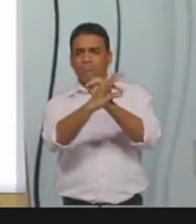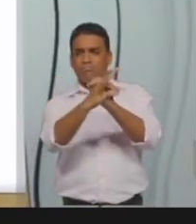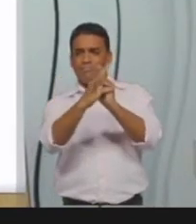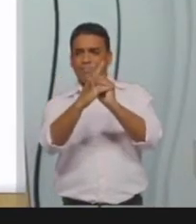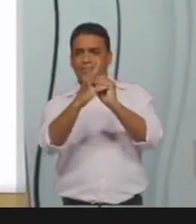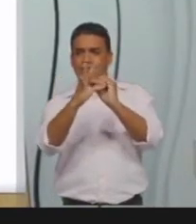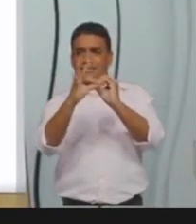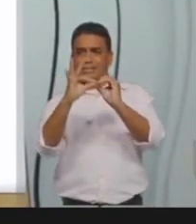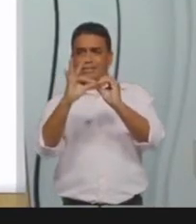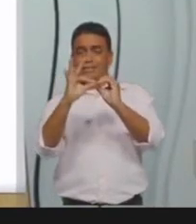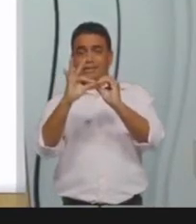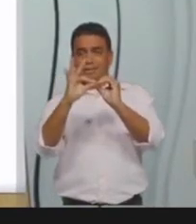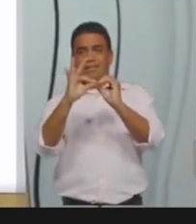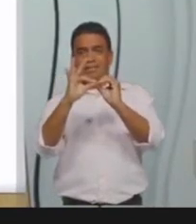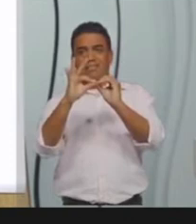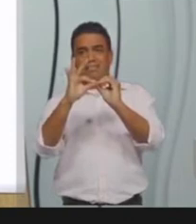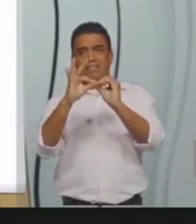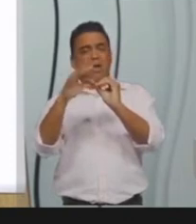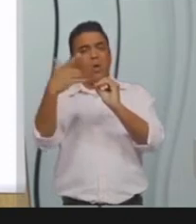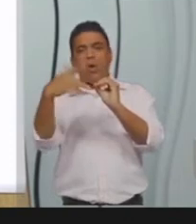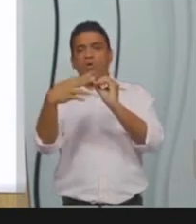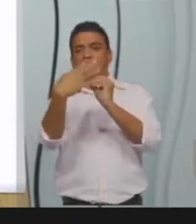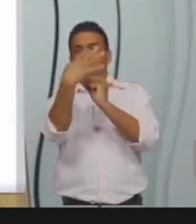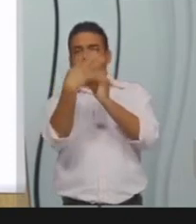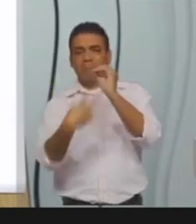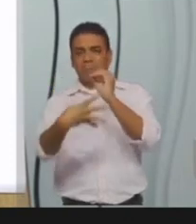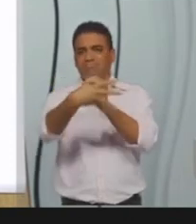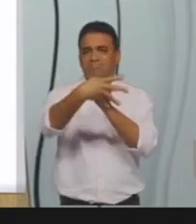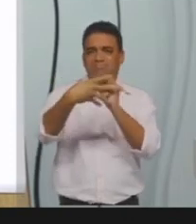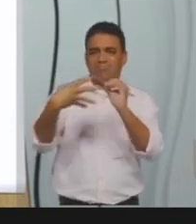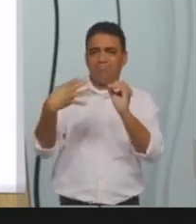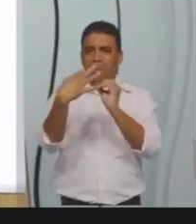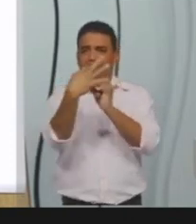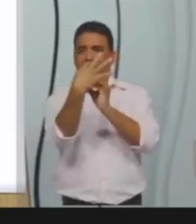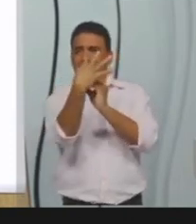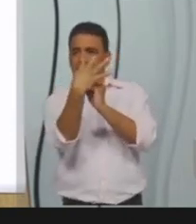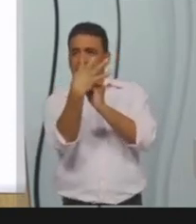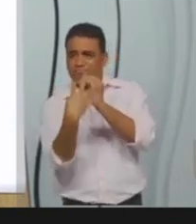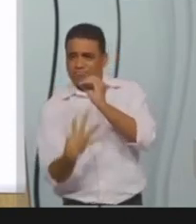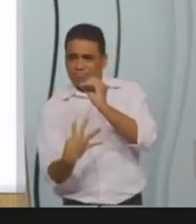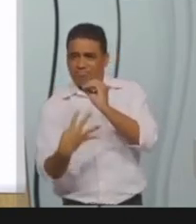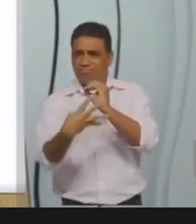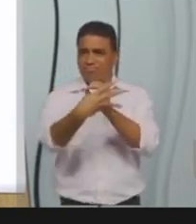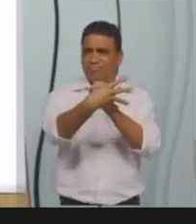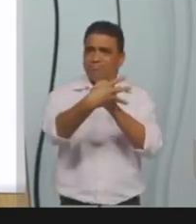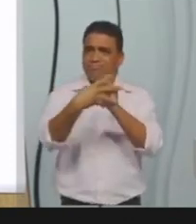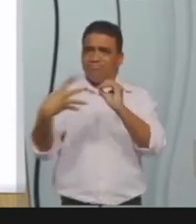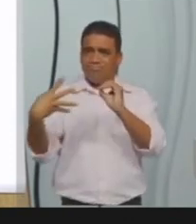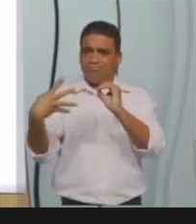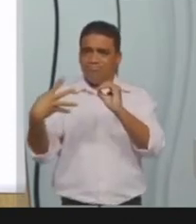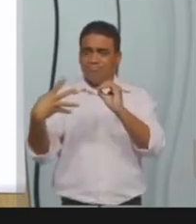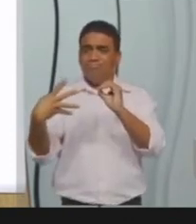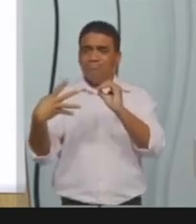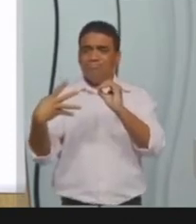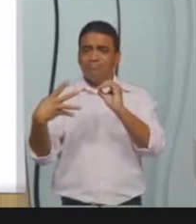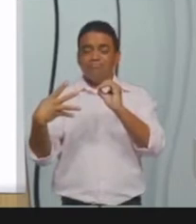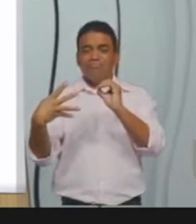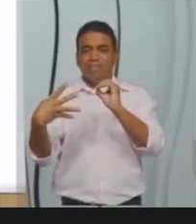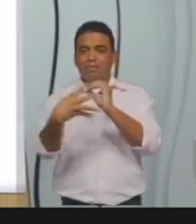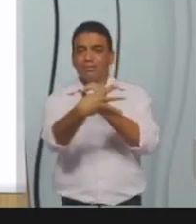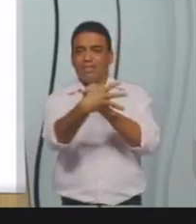gente tem outras linhas imaginárias, os trópicos, e várias linhas na horizontal. Quando a gente olha um desenho na